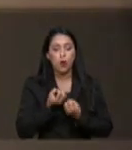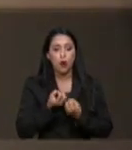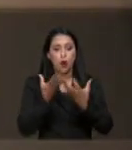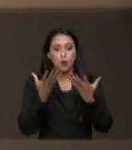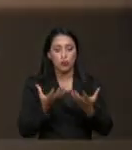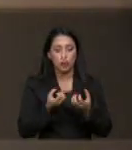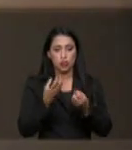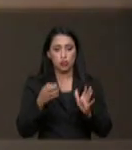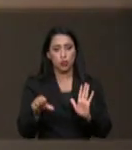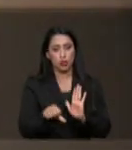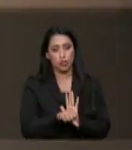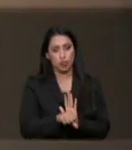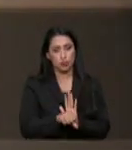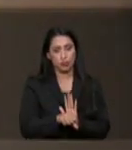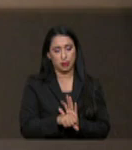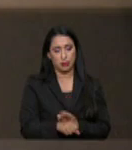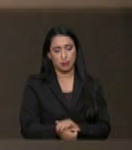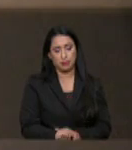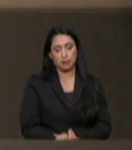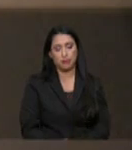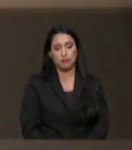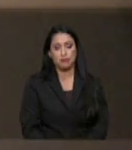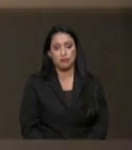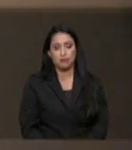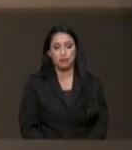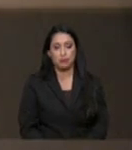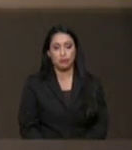a ter praticado o crime